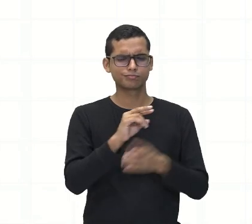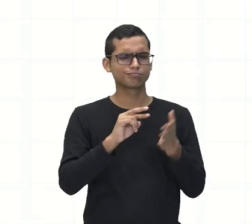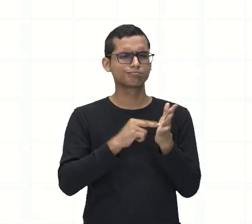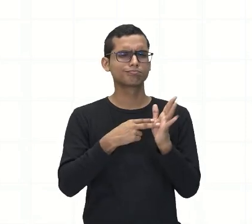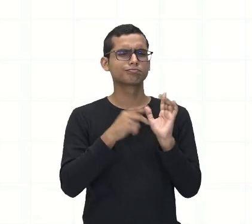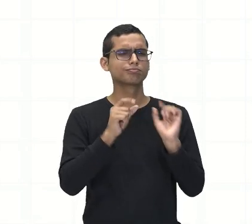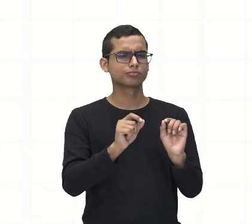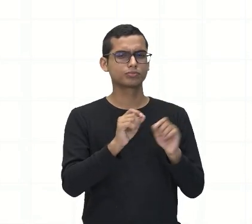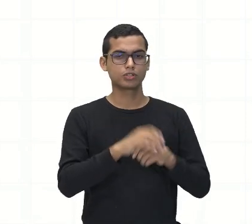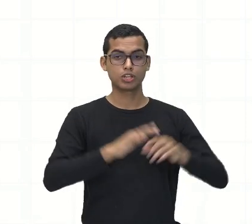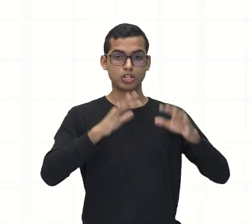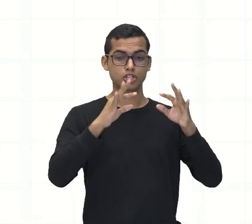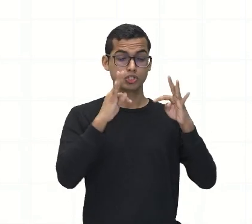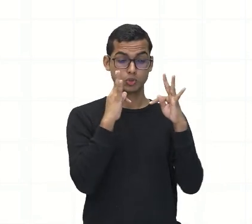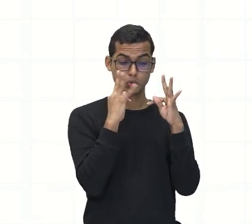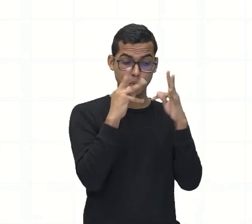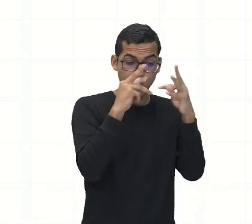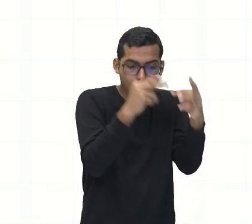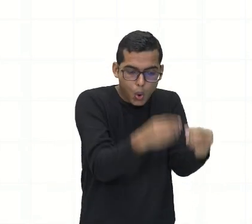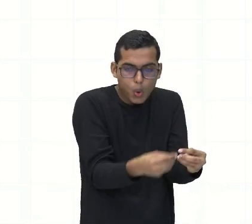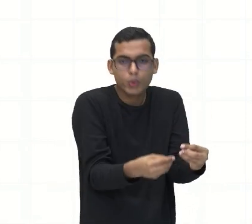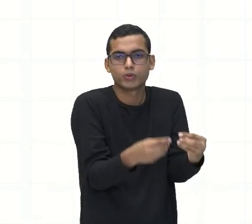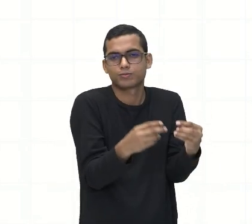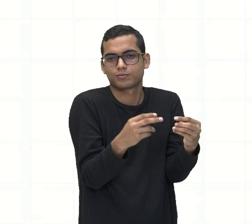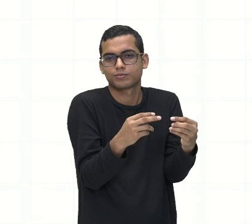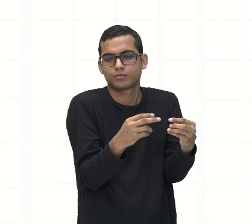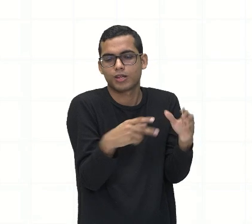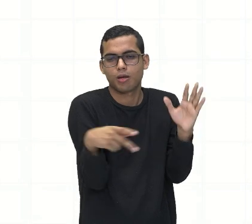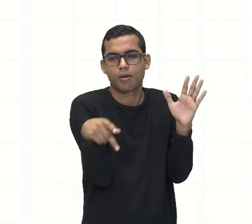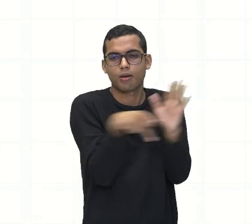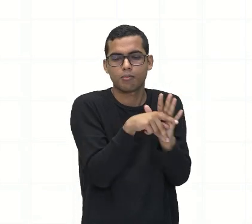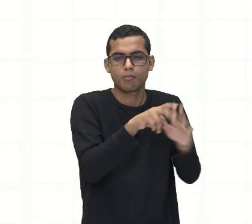é reflexo dos deuses.